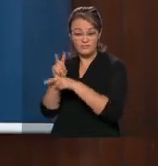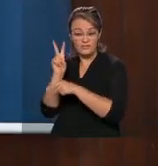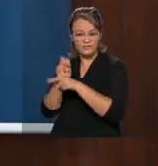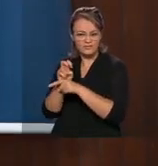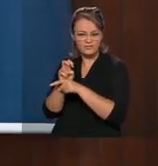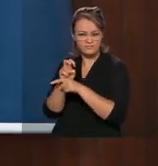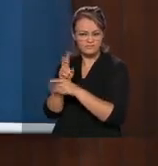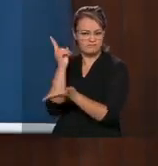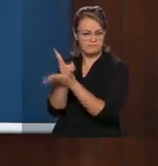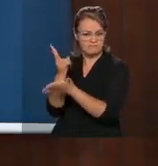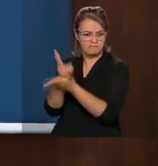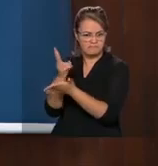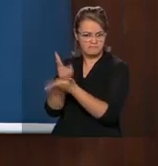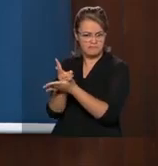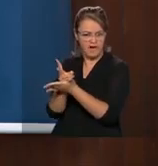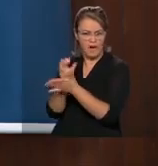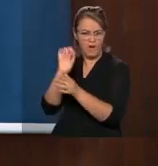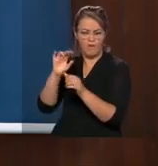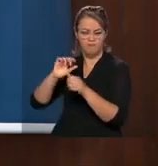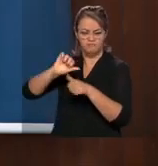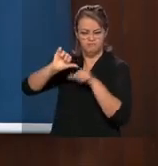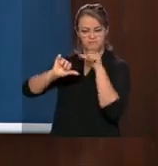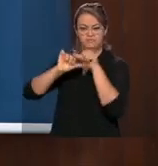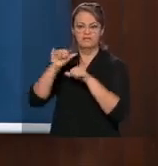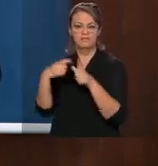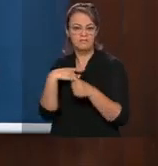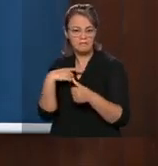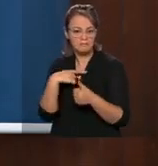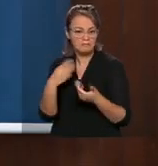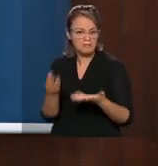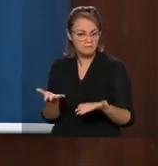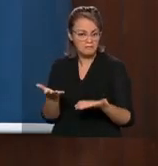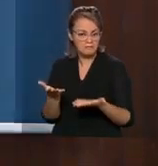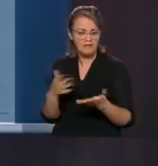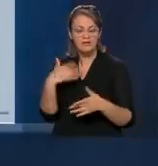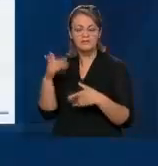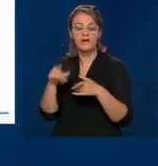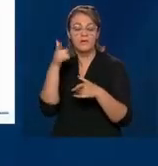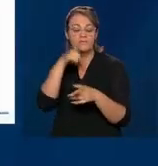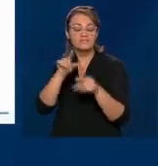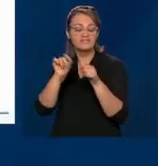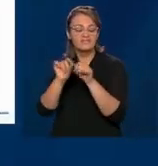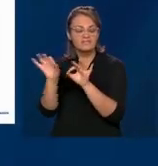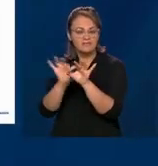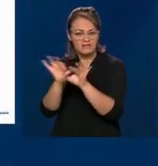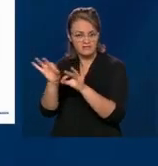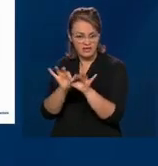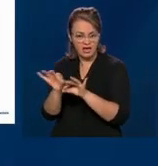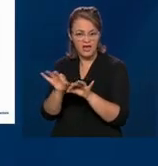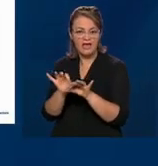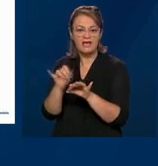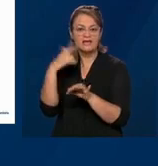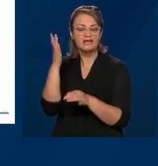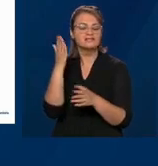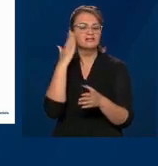inalterados durante todas essas etapas que são empregadas para produzir e determinar uma idade